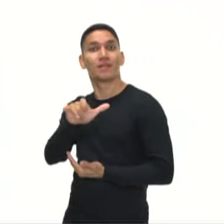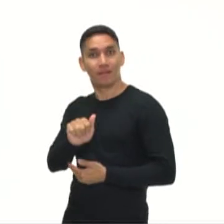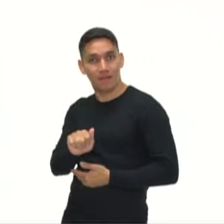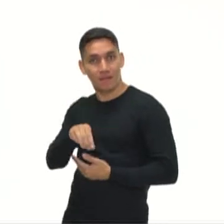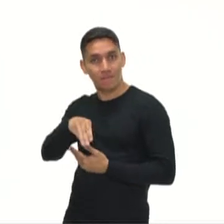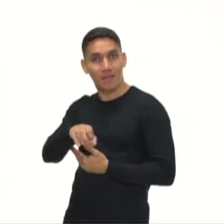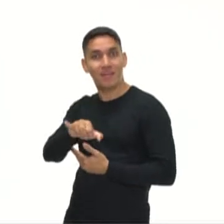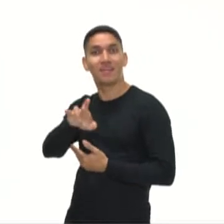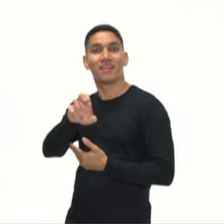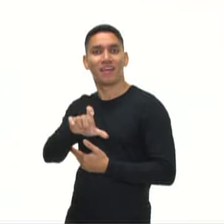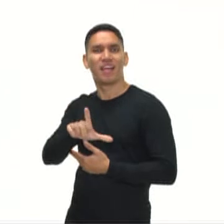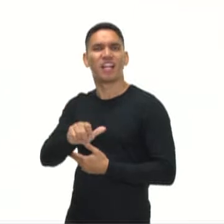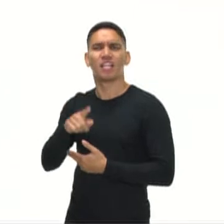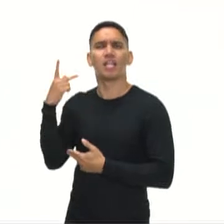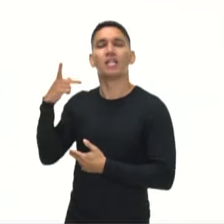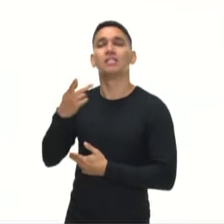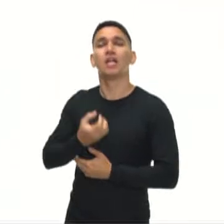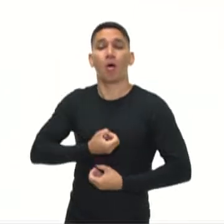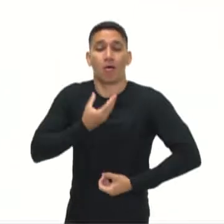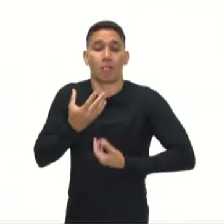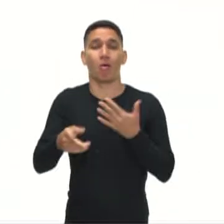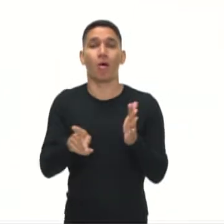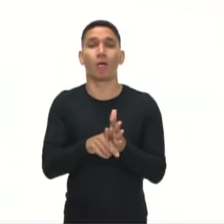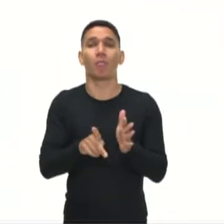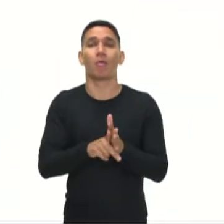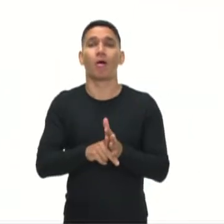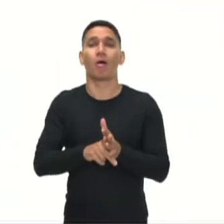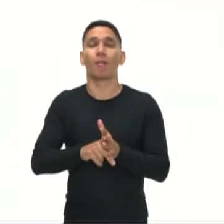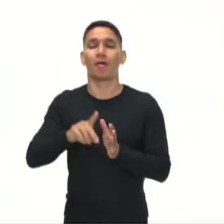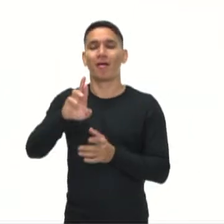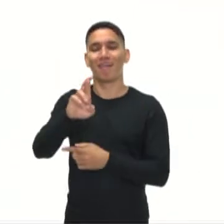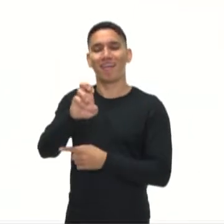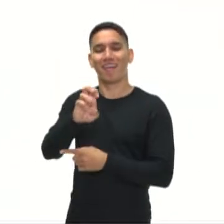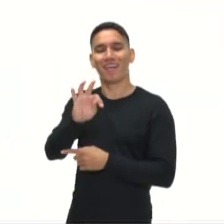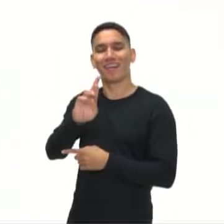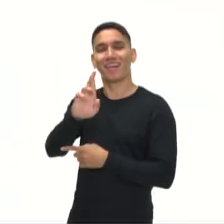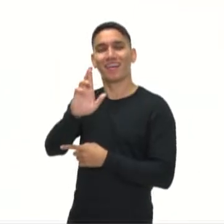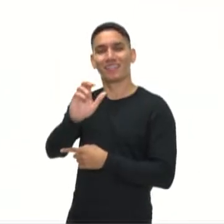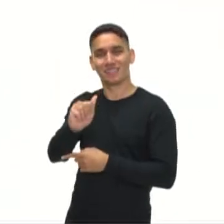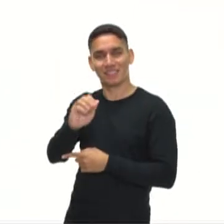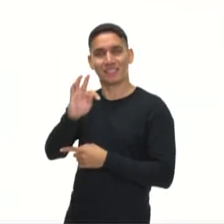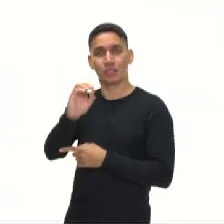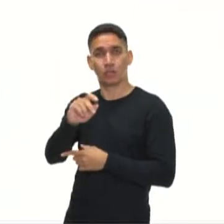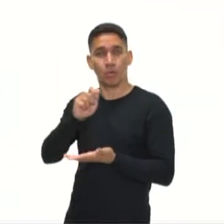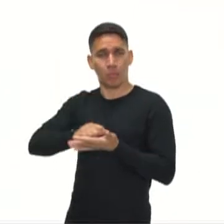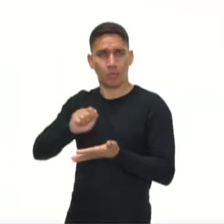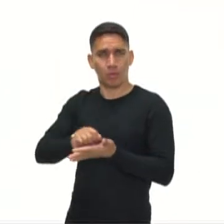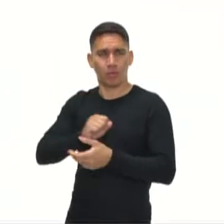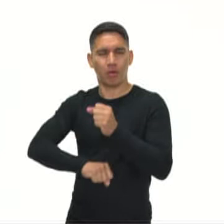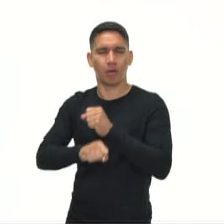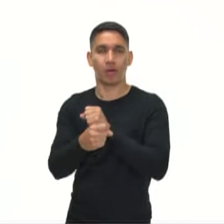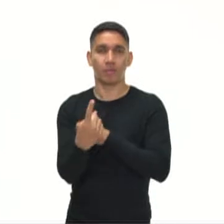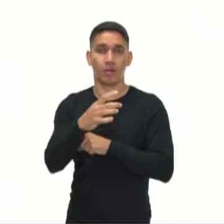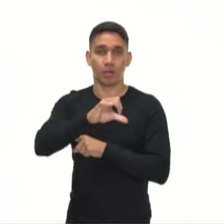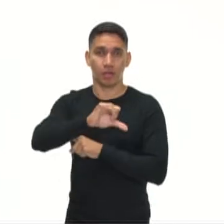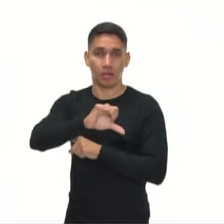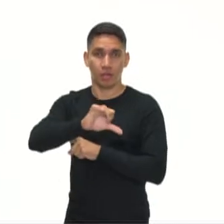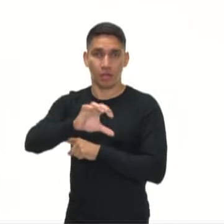ler chama-se Retrato, escrito pela poetisa brasileira Cecília Meirelles, de 1901